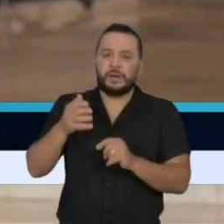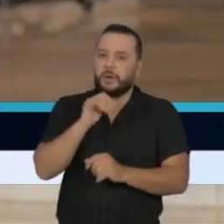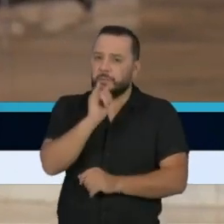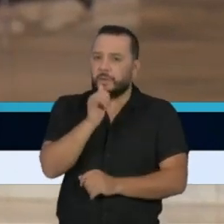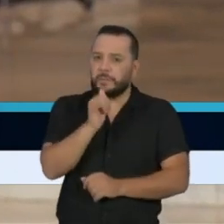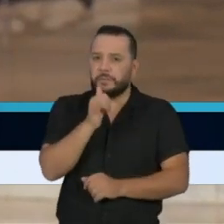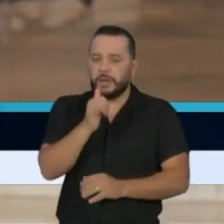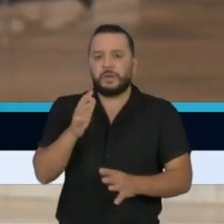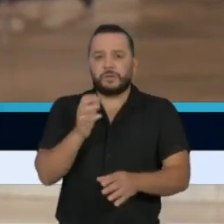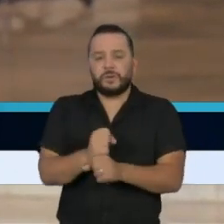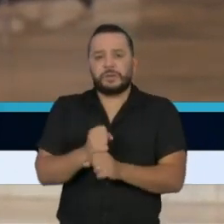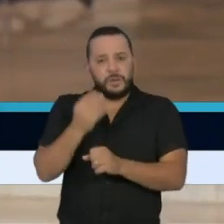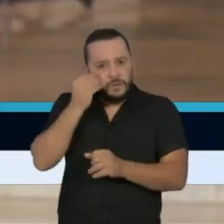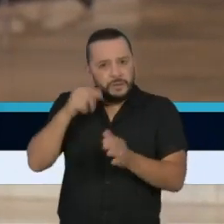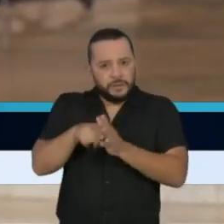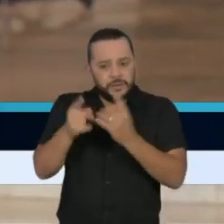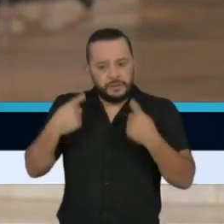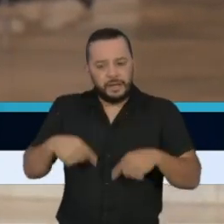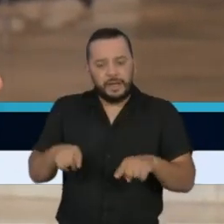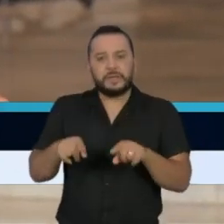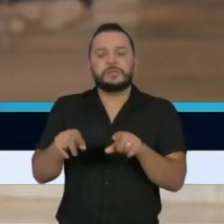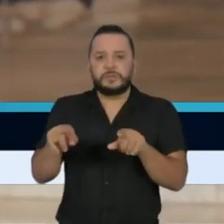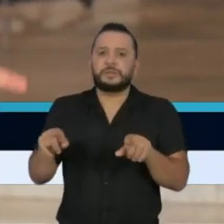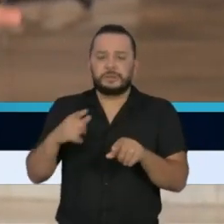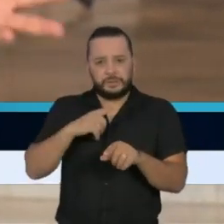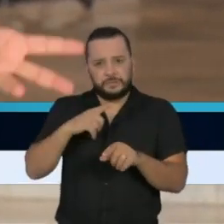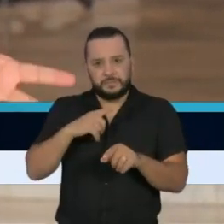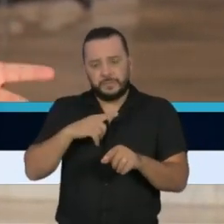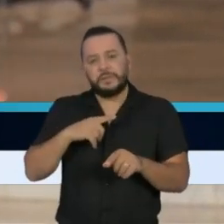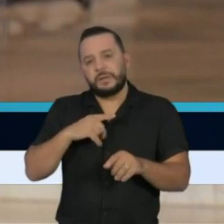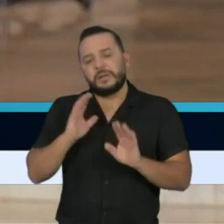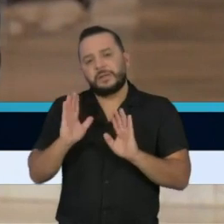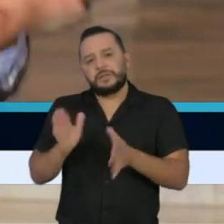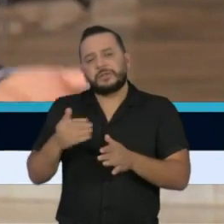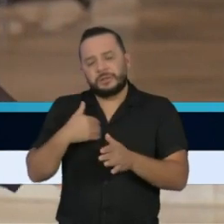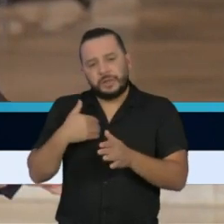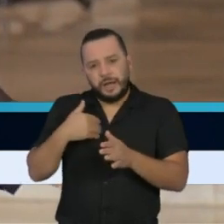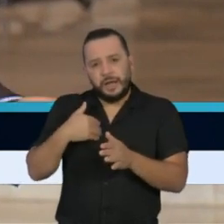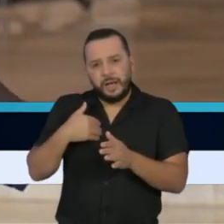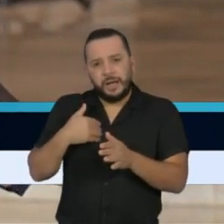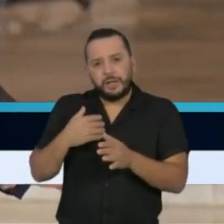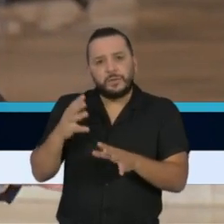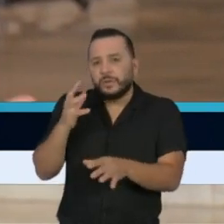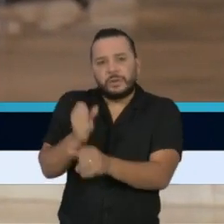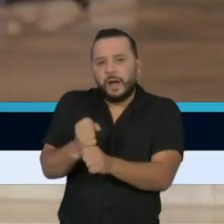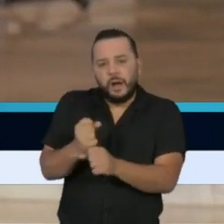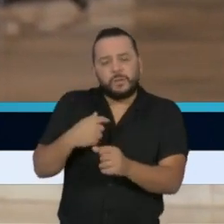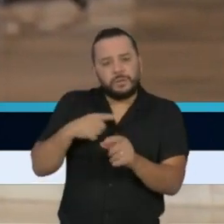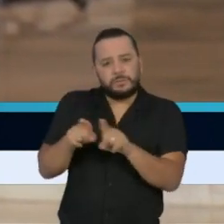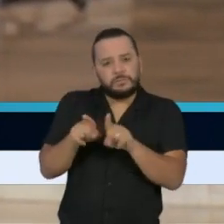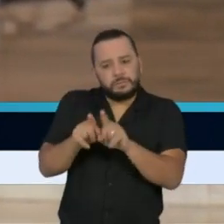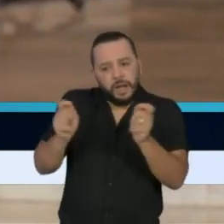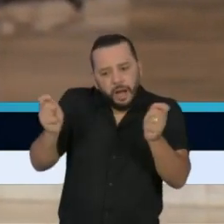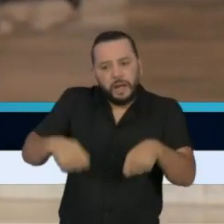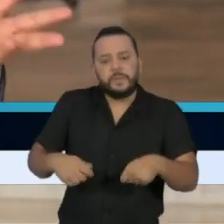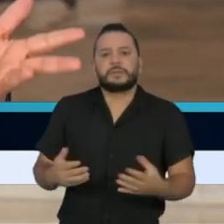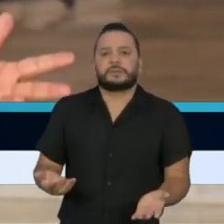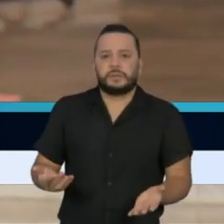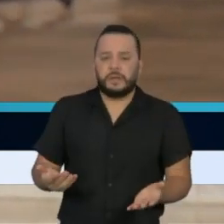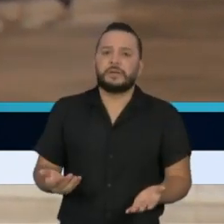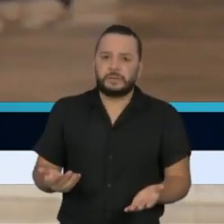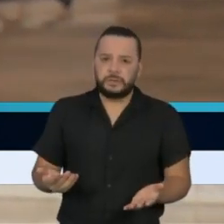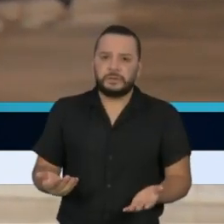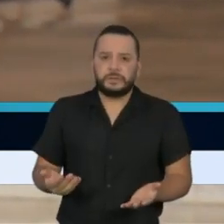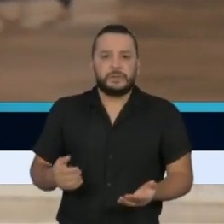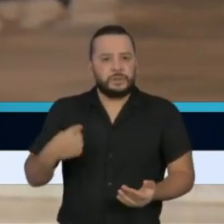que chegaram, número de exames que chegaram, número de testes que estão sendo realizados e a capacidade do sistema. Acho que isso dá uma